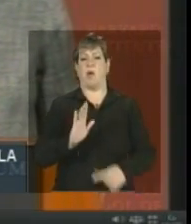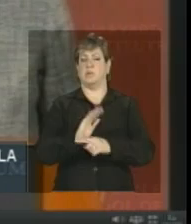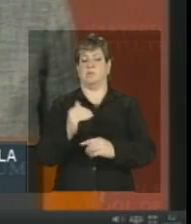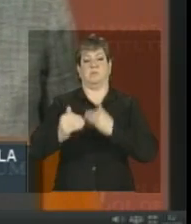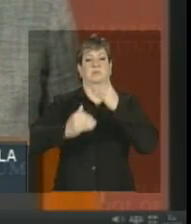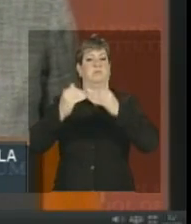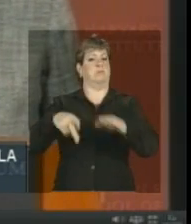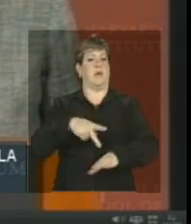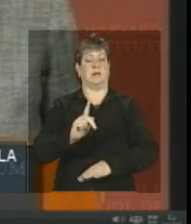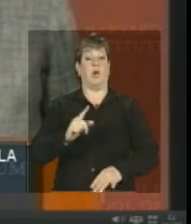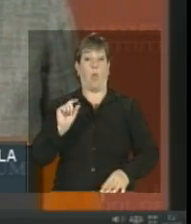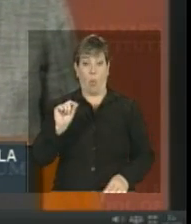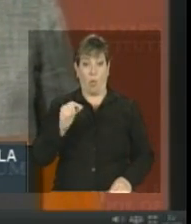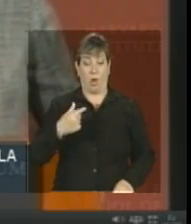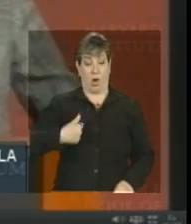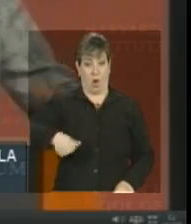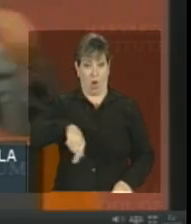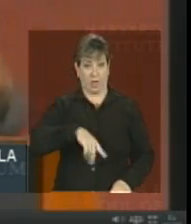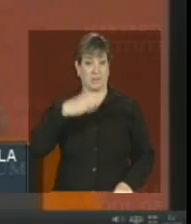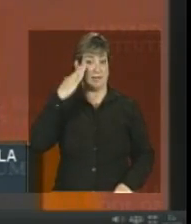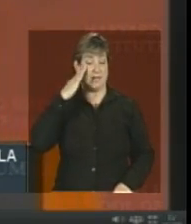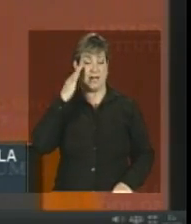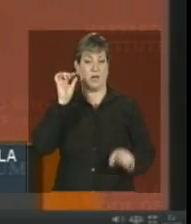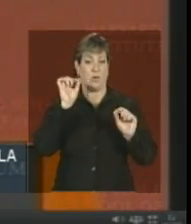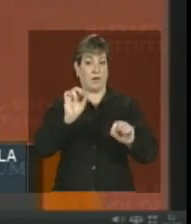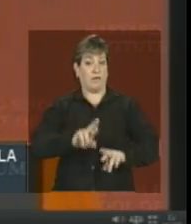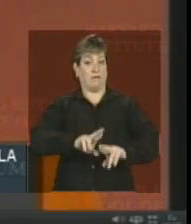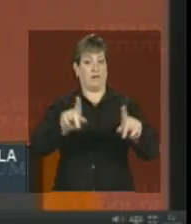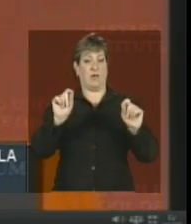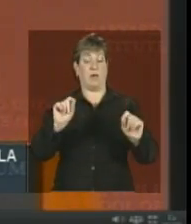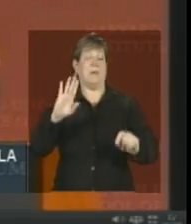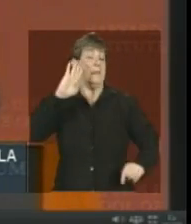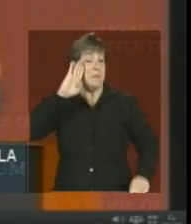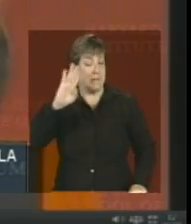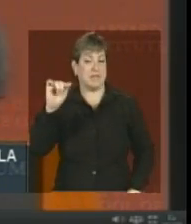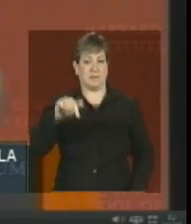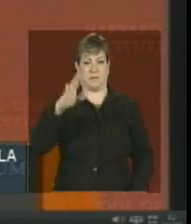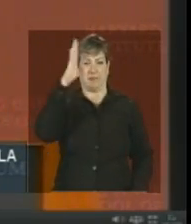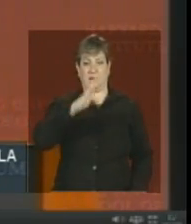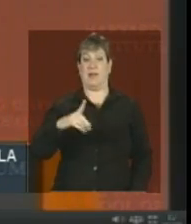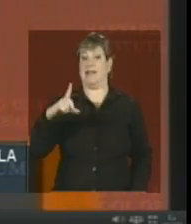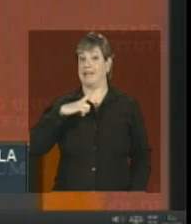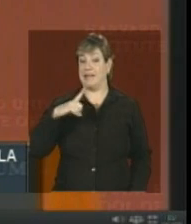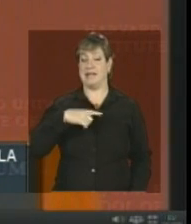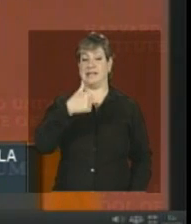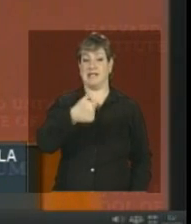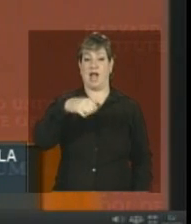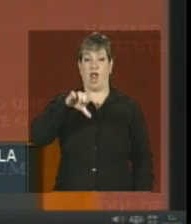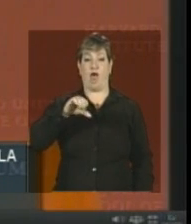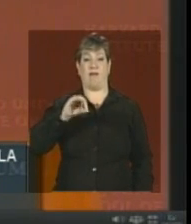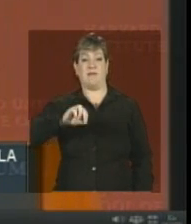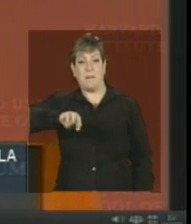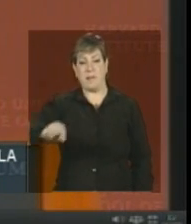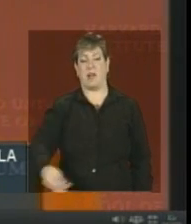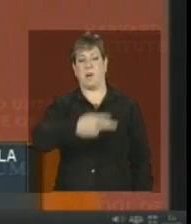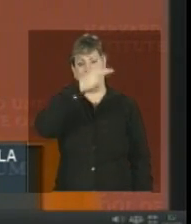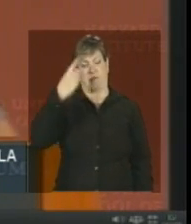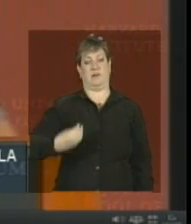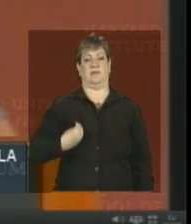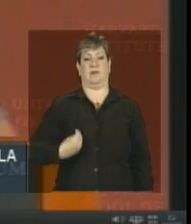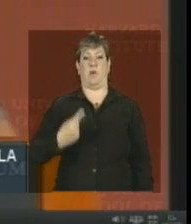que nós temos clareza é que é fundamental para o Brasil ter 190 milhões de habitantes,